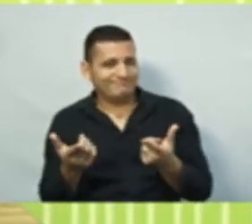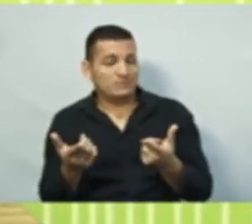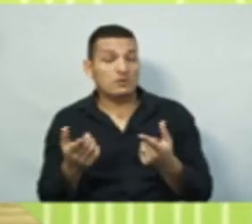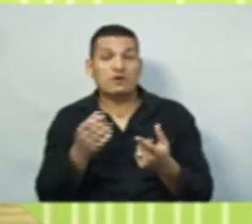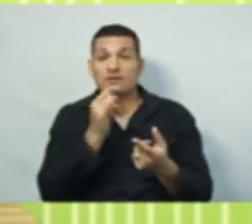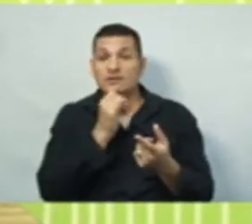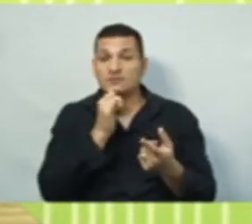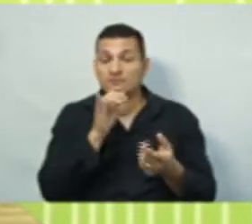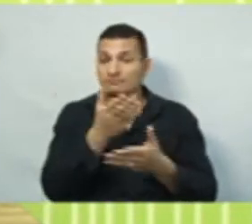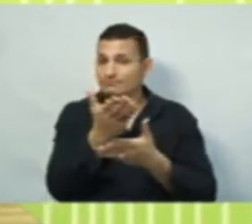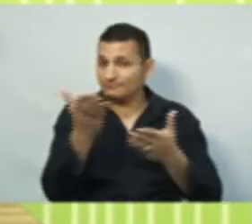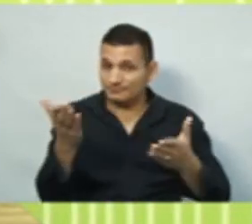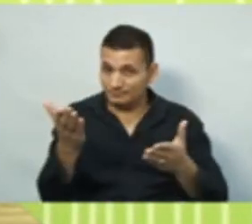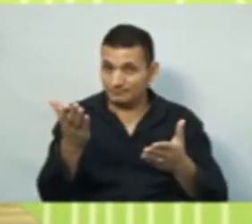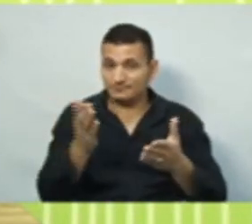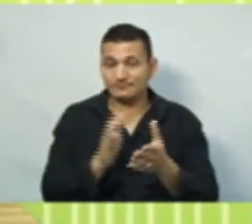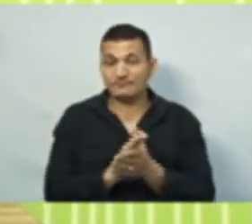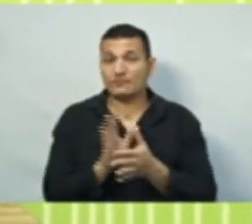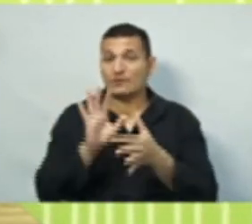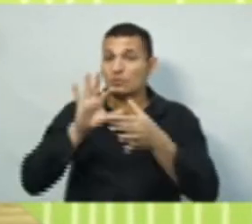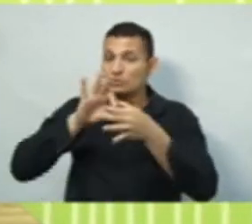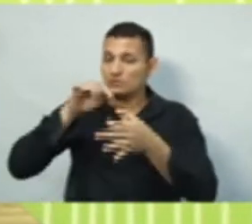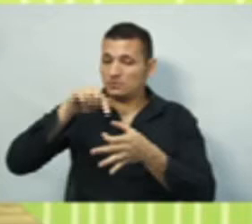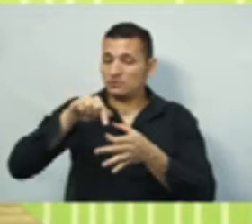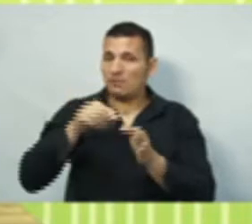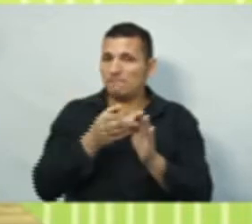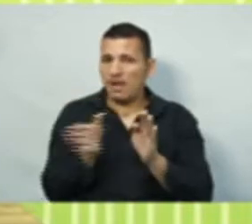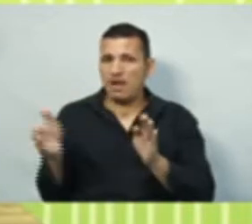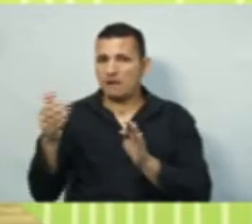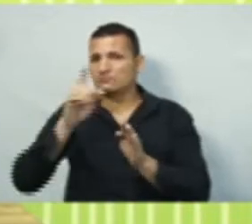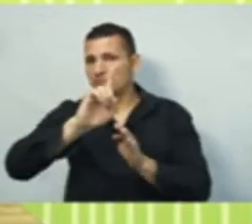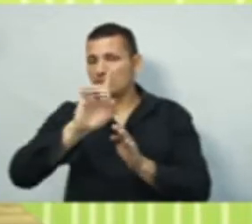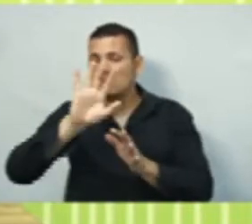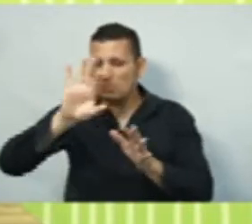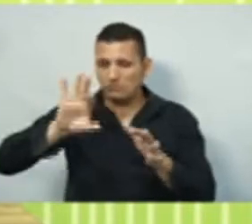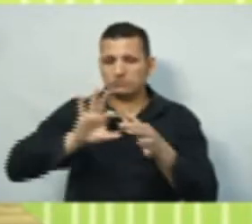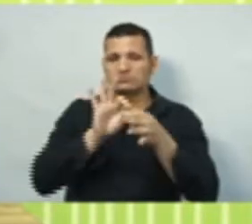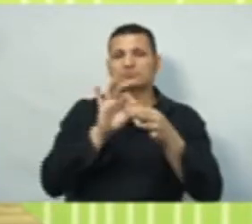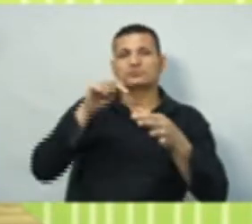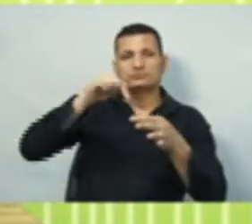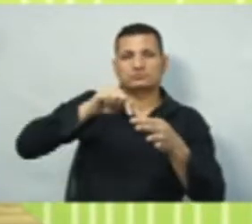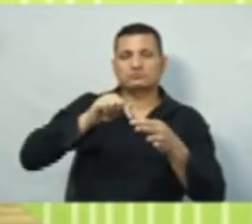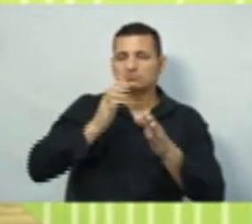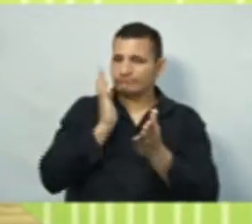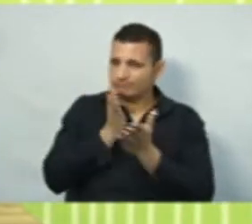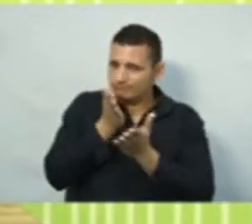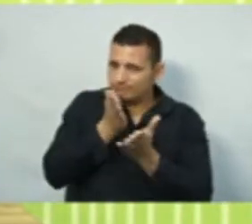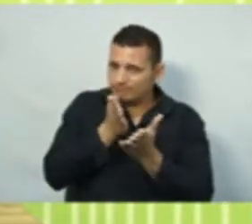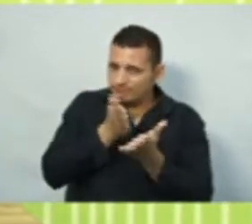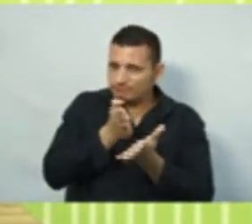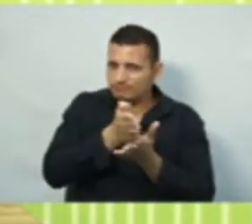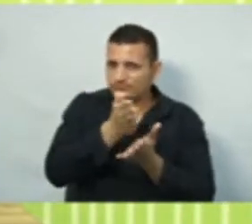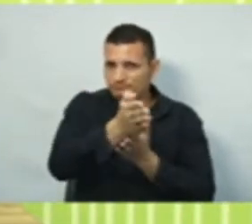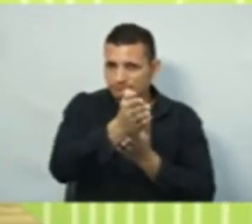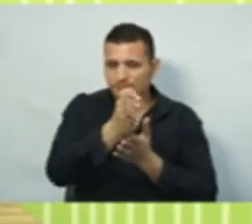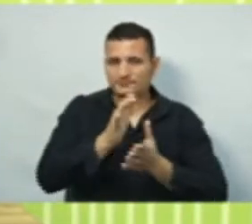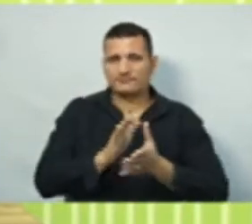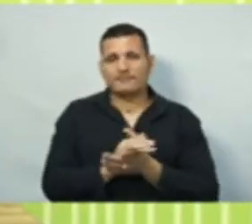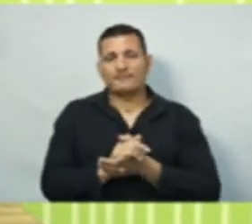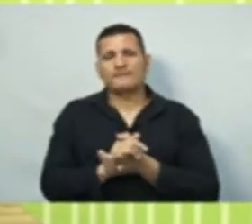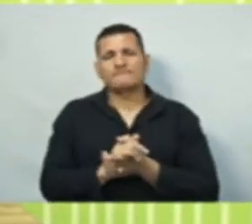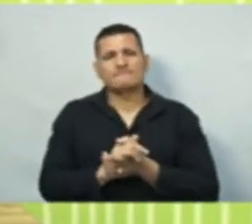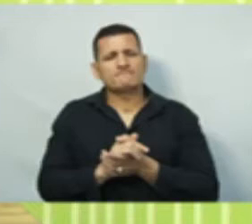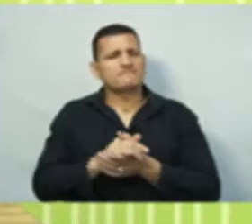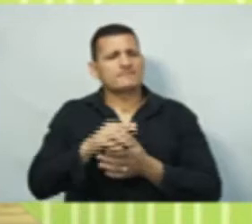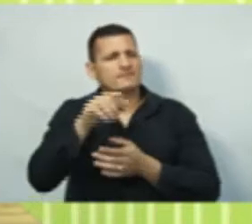para vocês. Já nesse contexto aqui, não estou fugindo, estou retomando, mas seguindo o que nós estamos lendo aqui. Digamos